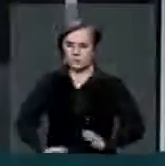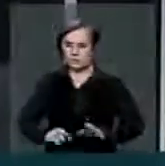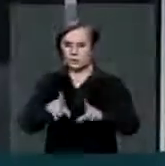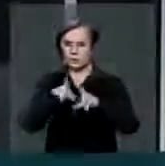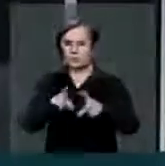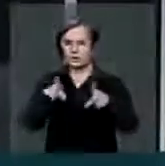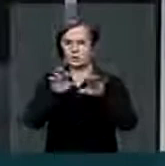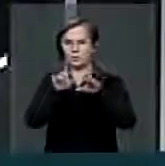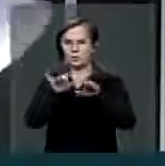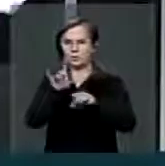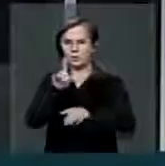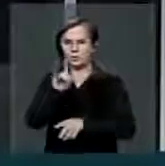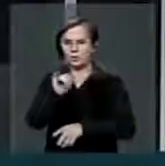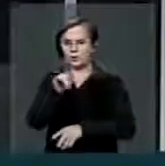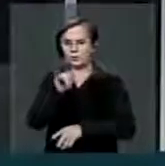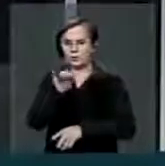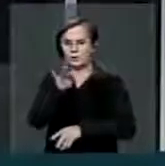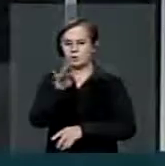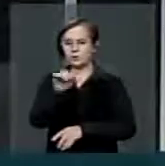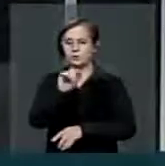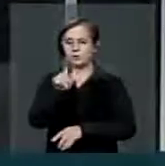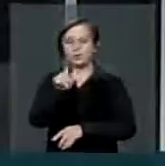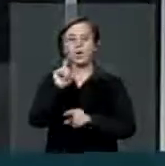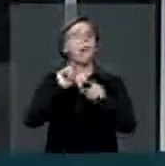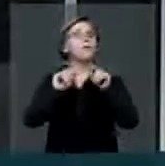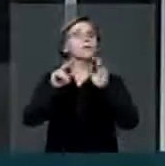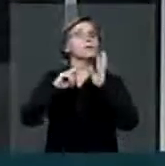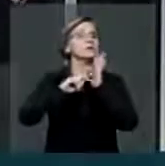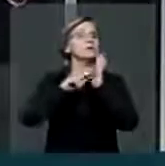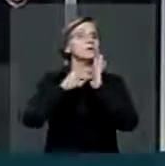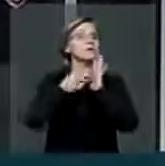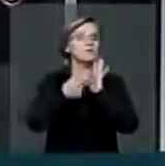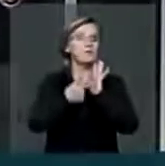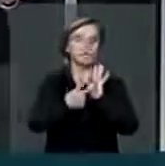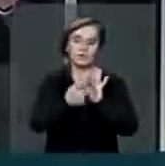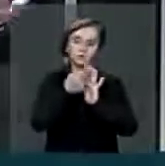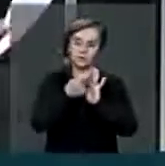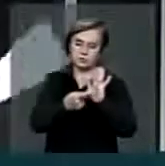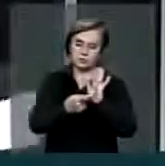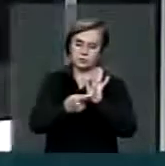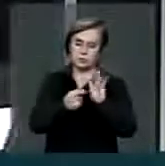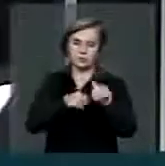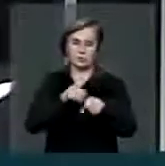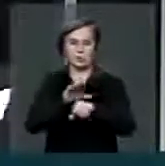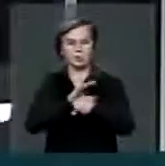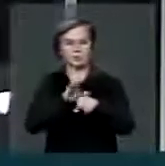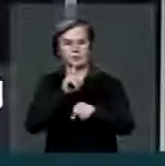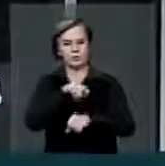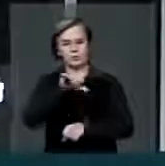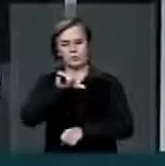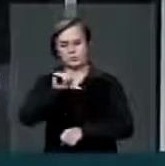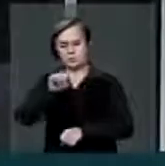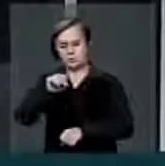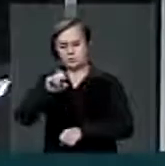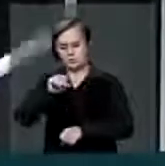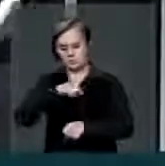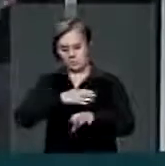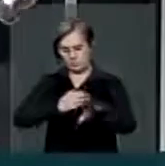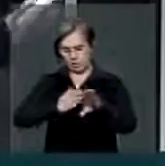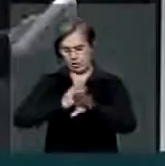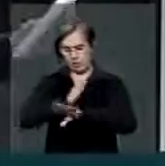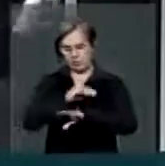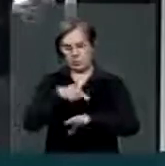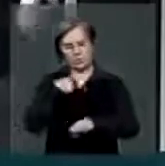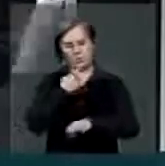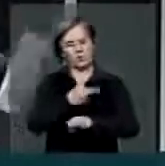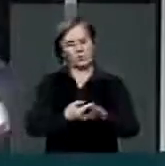Digital. O que é esse projeto? Quando foi aprovada a Constituição de 88, nós criamos